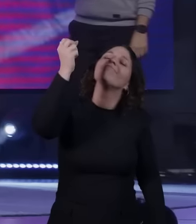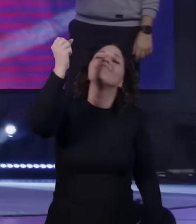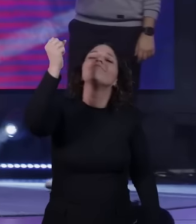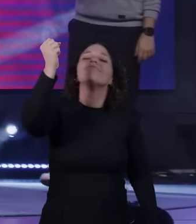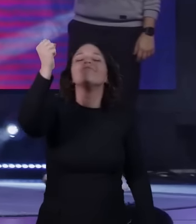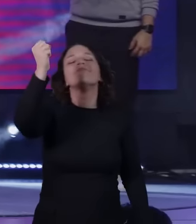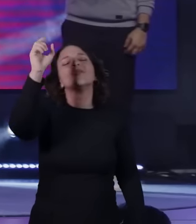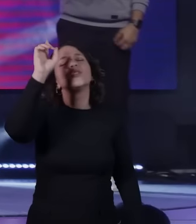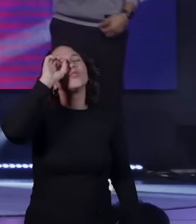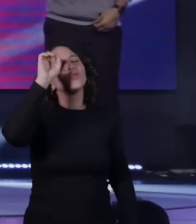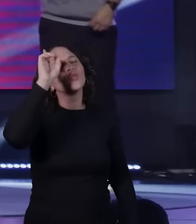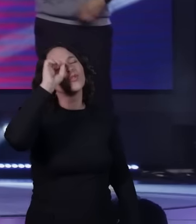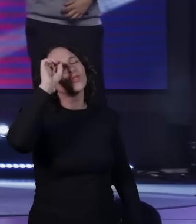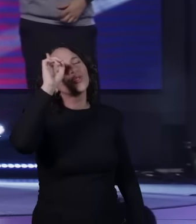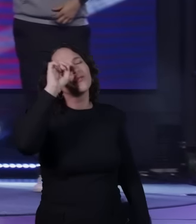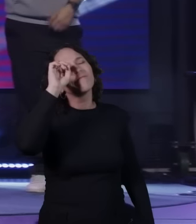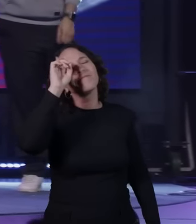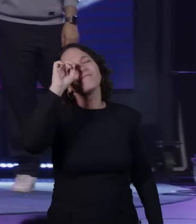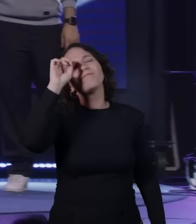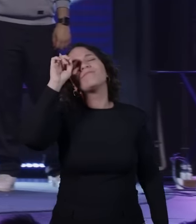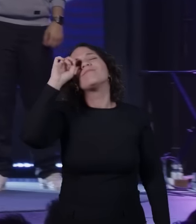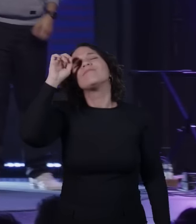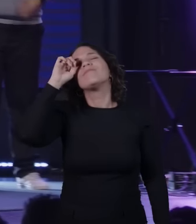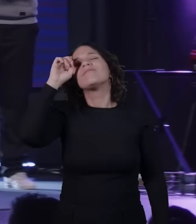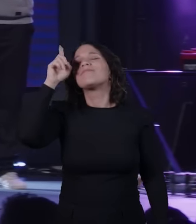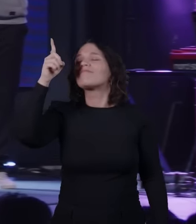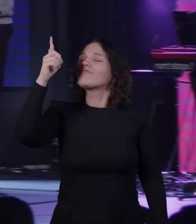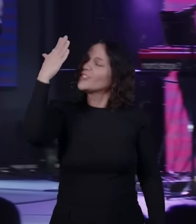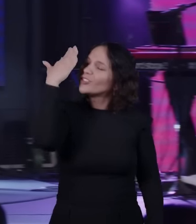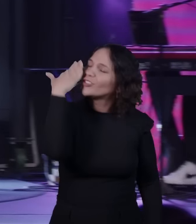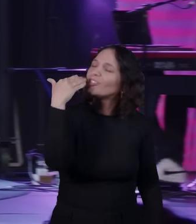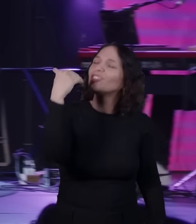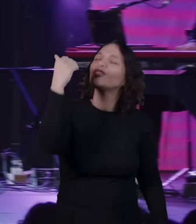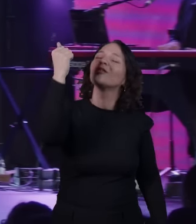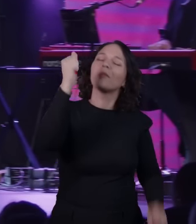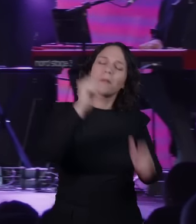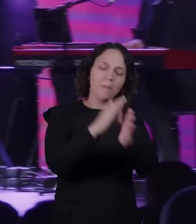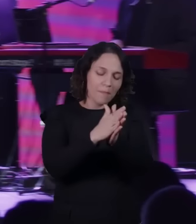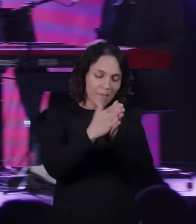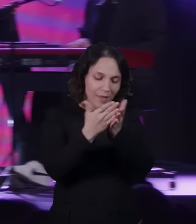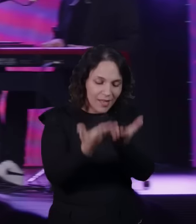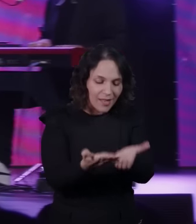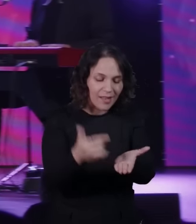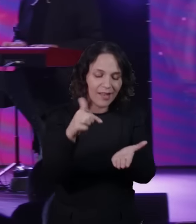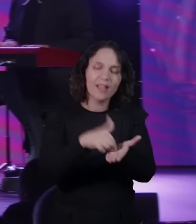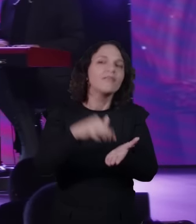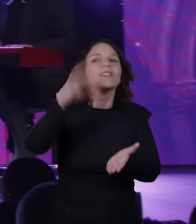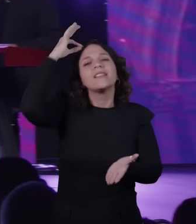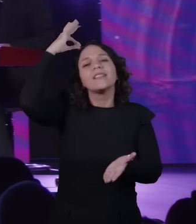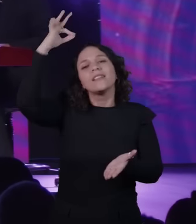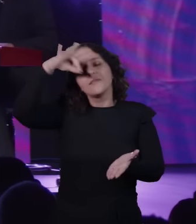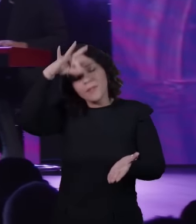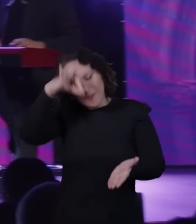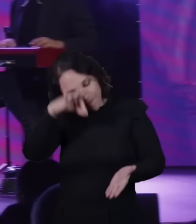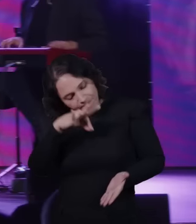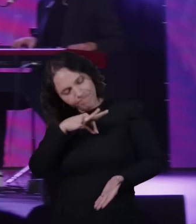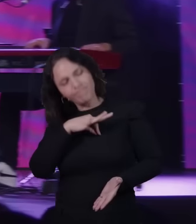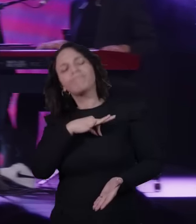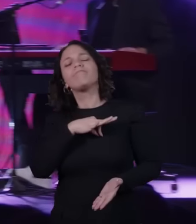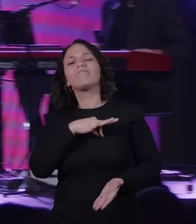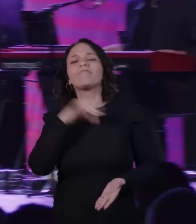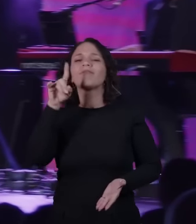Atrai-nos, Senhor. Pela tua voz, pela tua palavra, pelo teu Espírito. Senhor, levanta